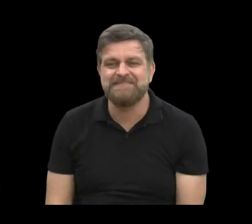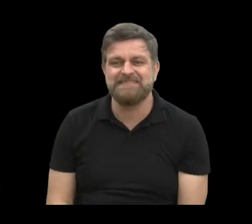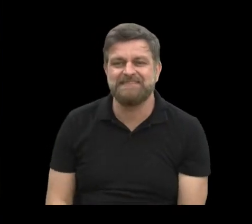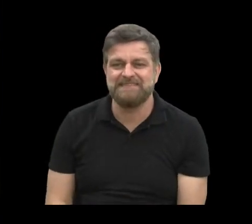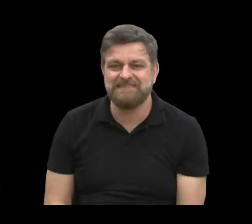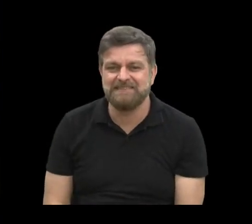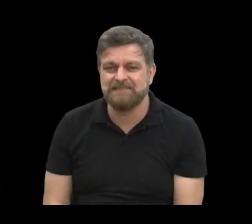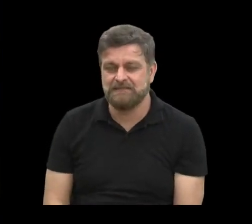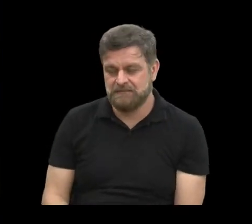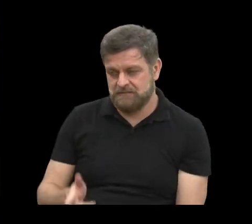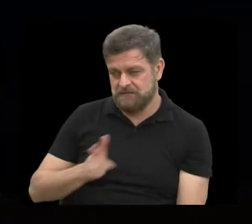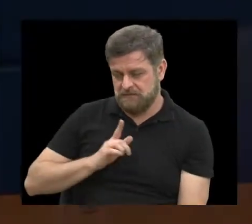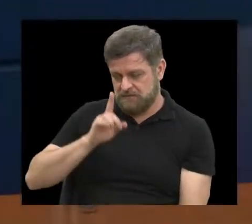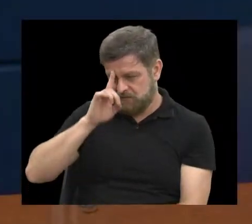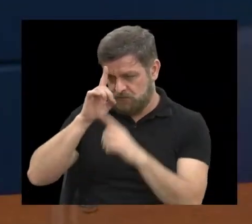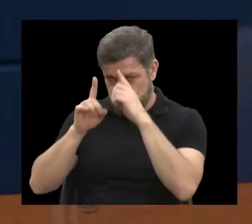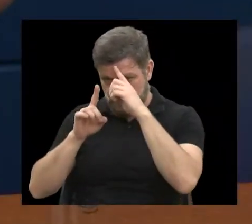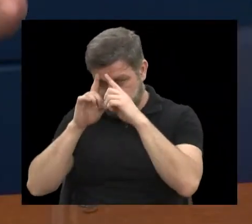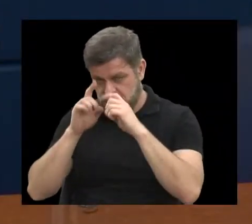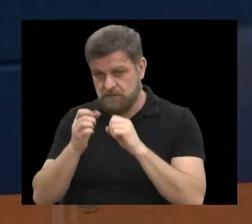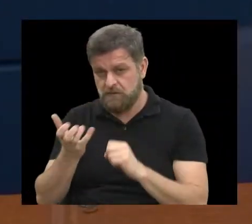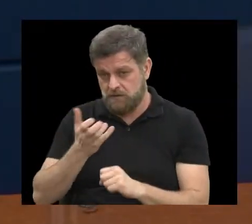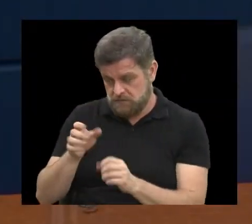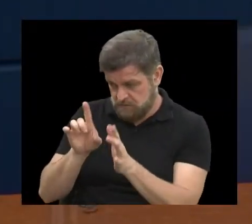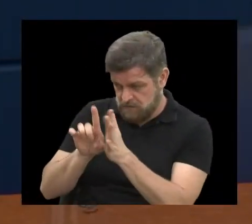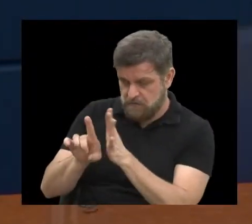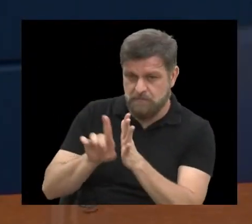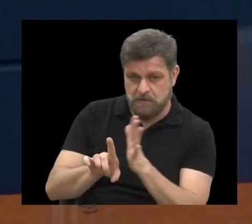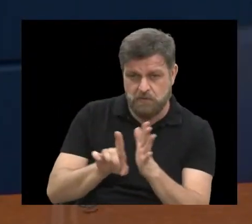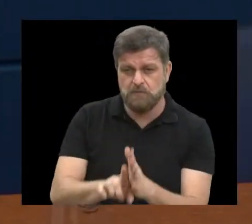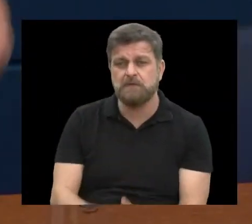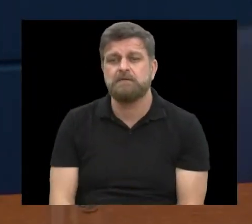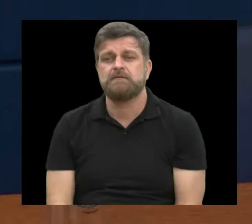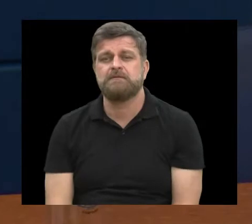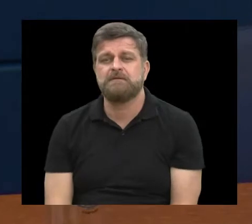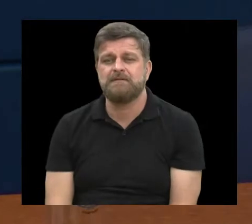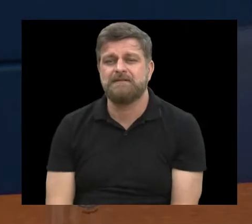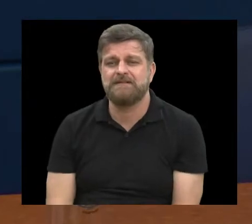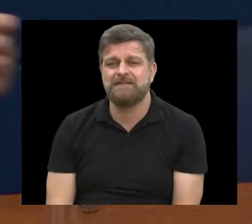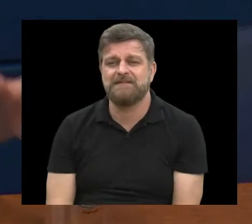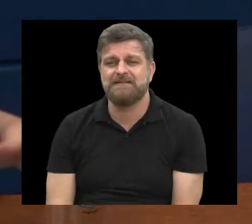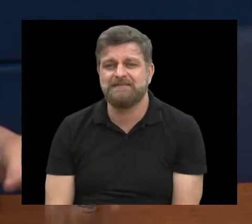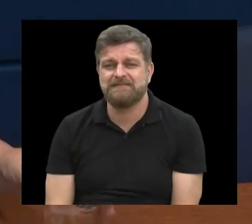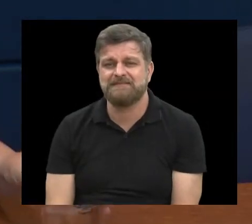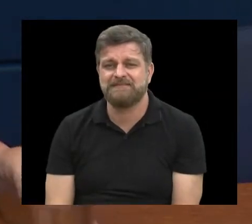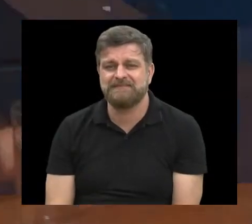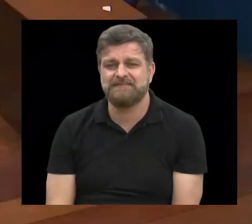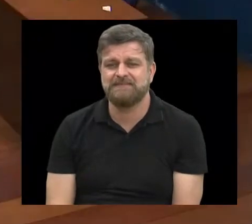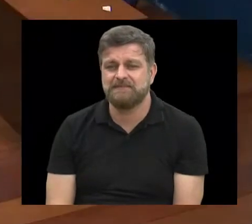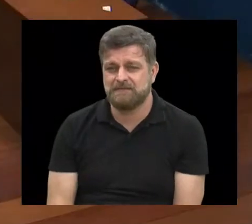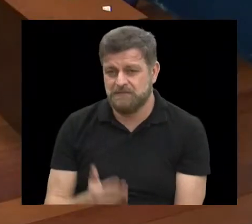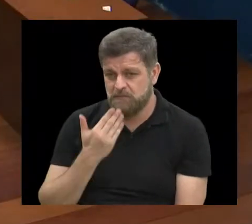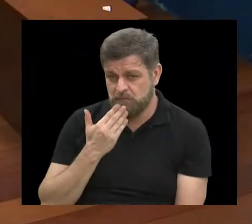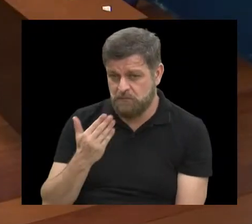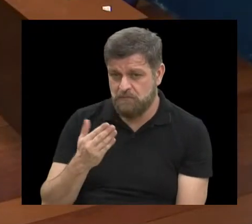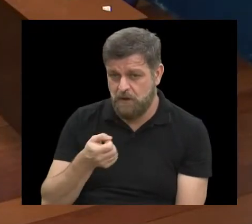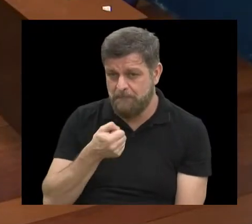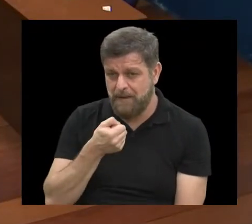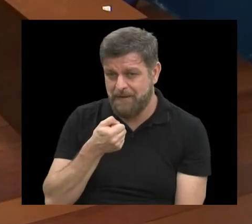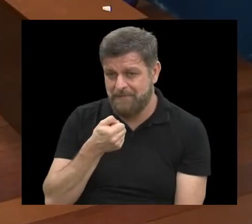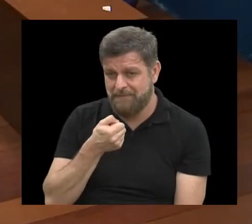Não, se alguém tiver alguma dúvida, quiser fazer algum questionamento. Tem? Por favor, o microfone